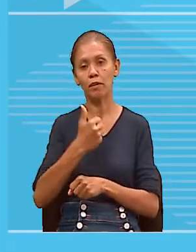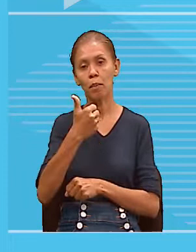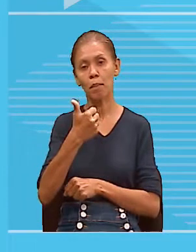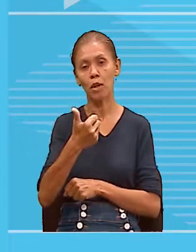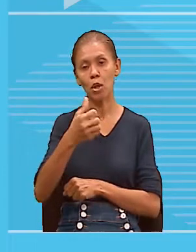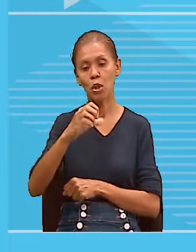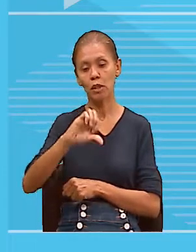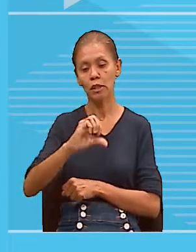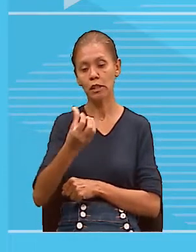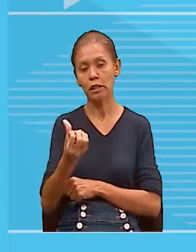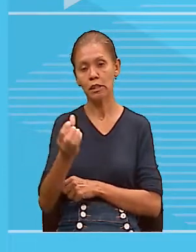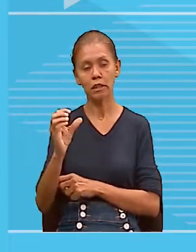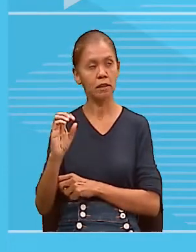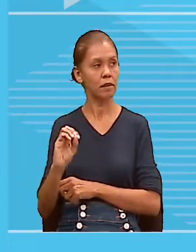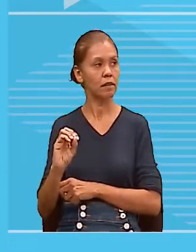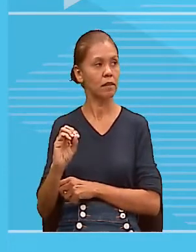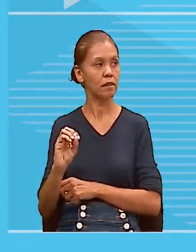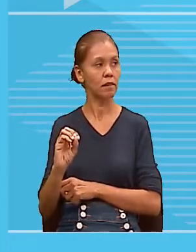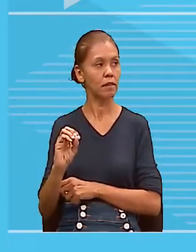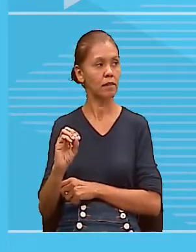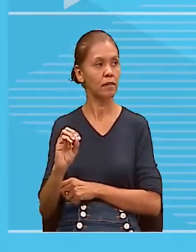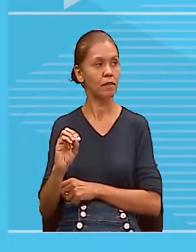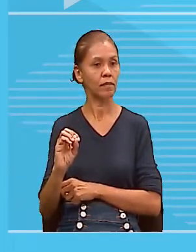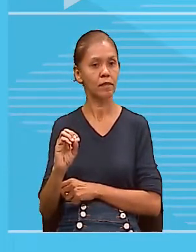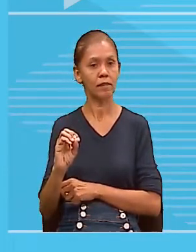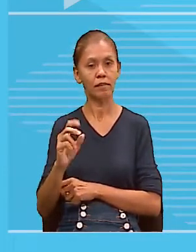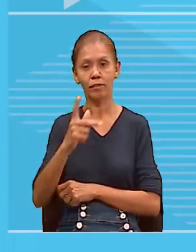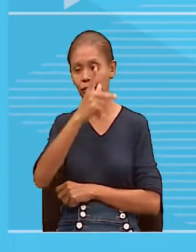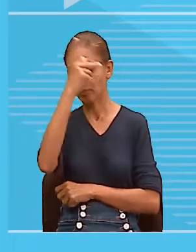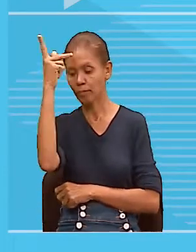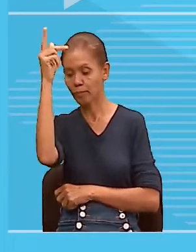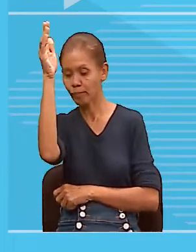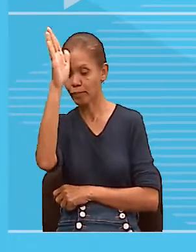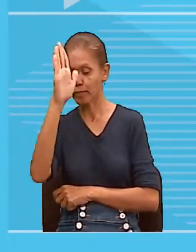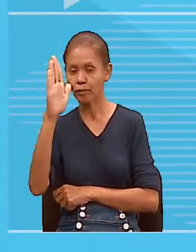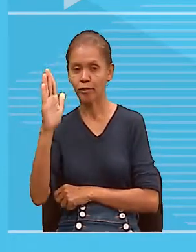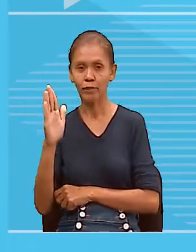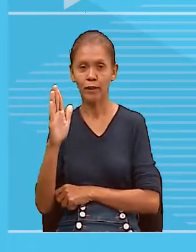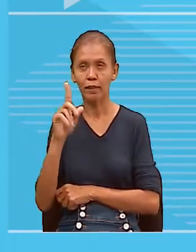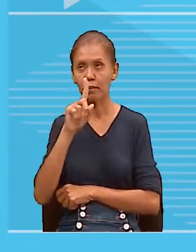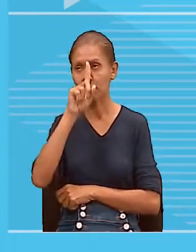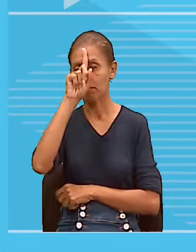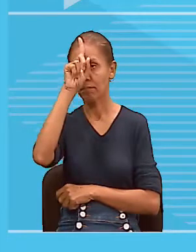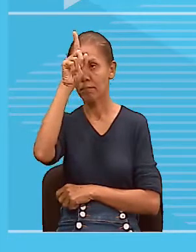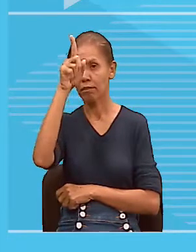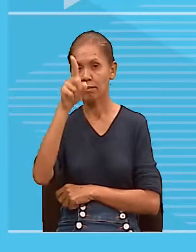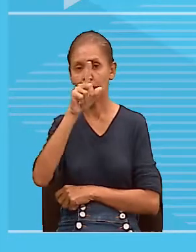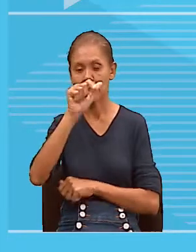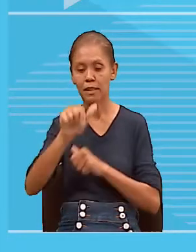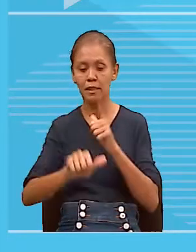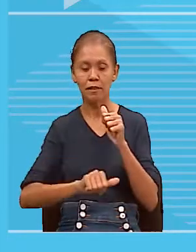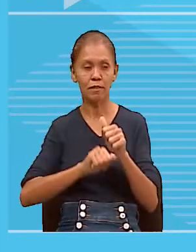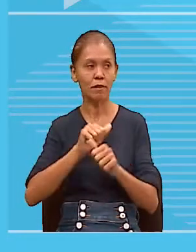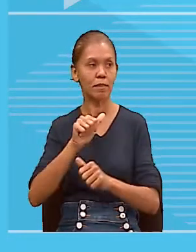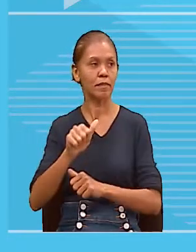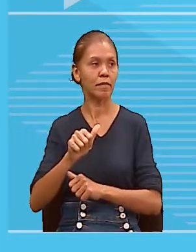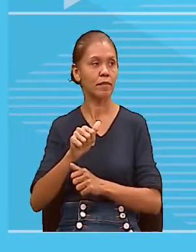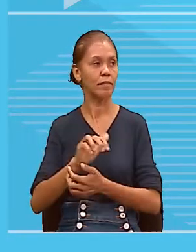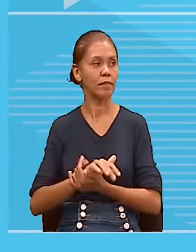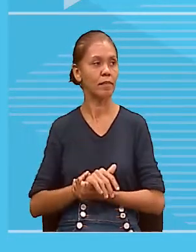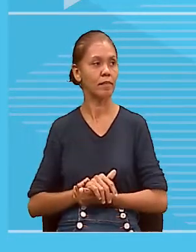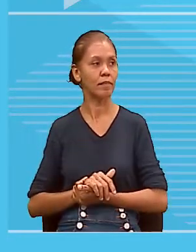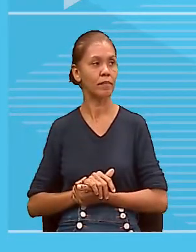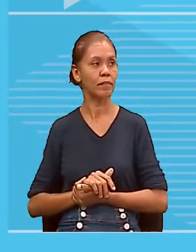Parece que o brasileiro se reinventava na década de 50 mesmo com